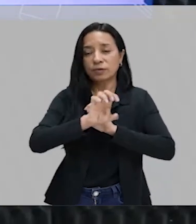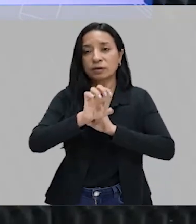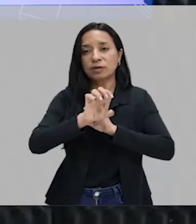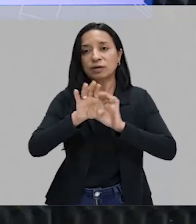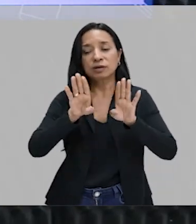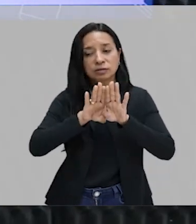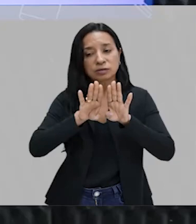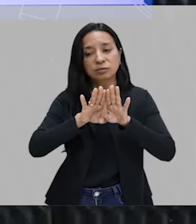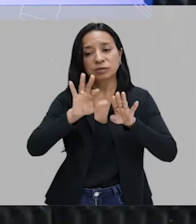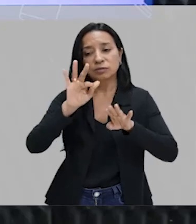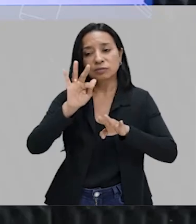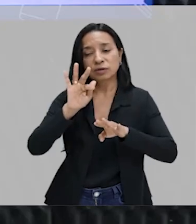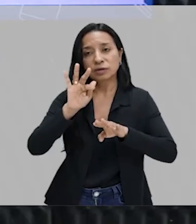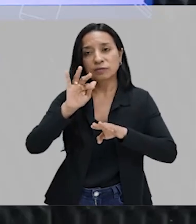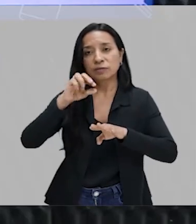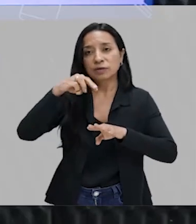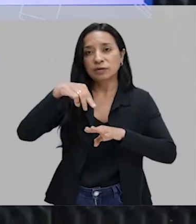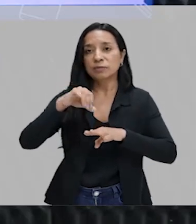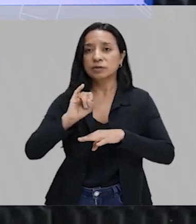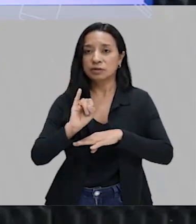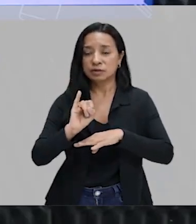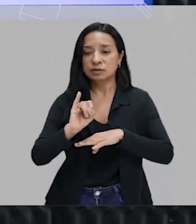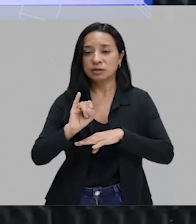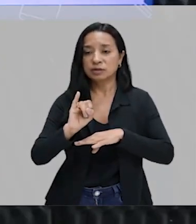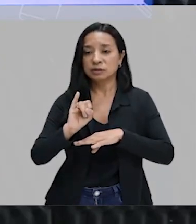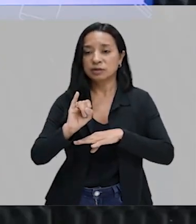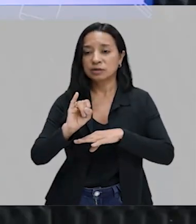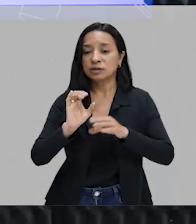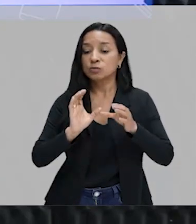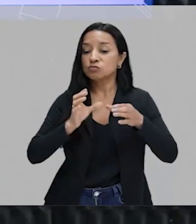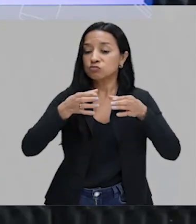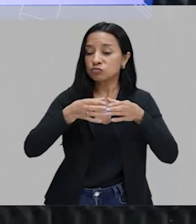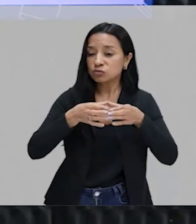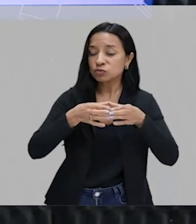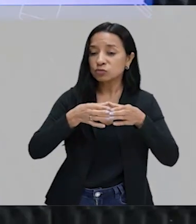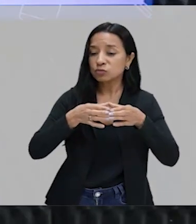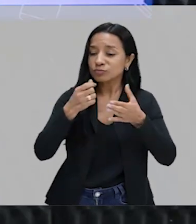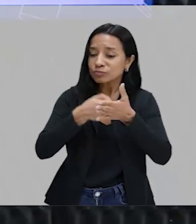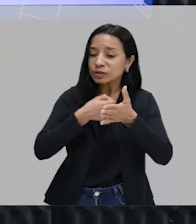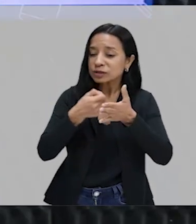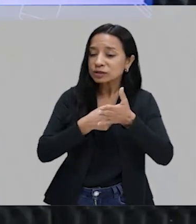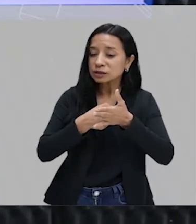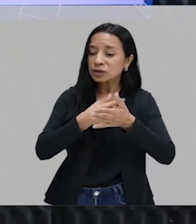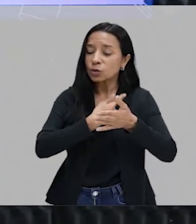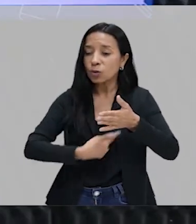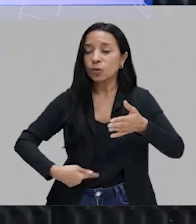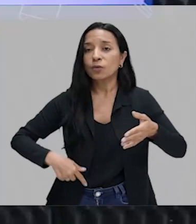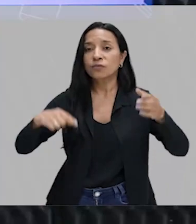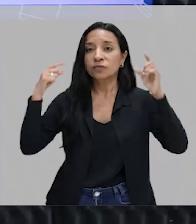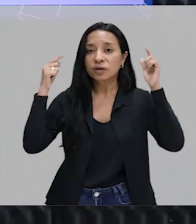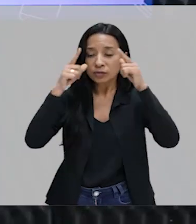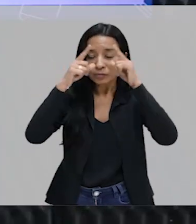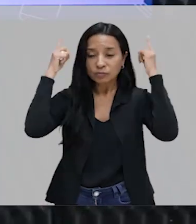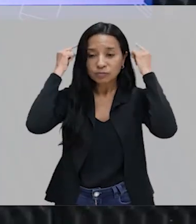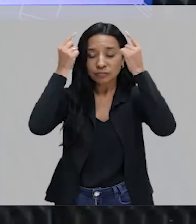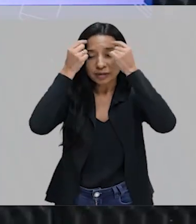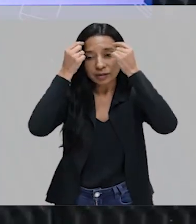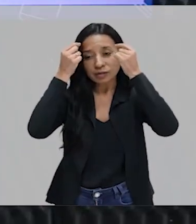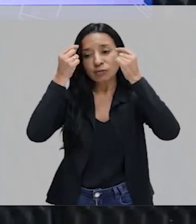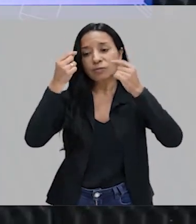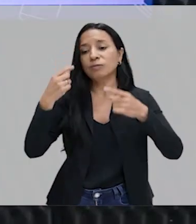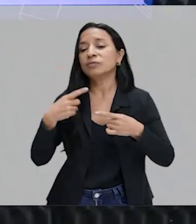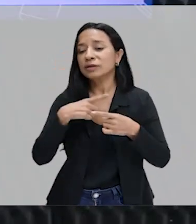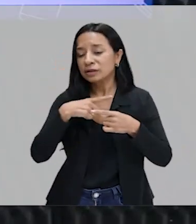e do FMI, diante disso, esses órgãos pressionaram o governo grego para que o governo fizesse uma política